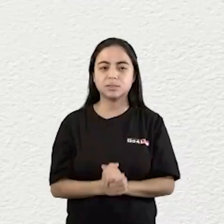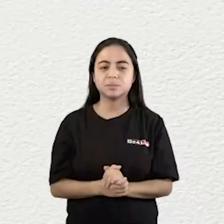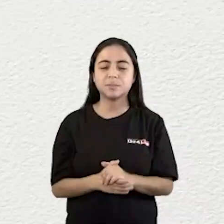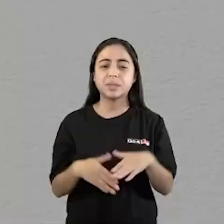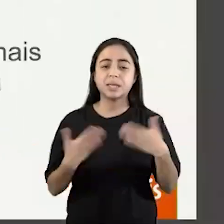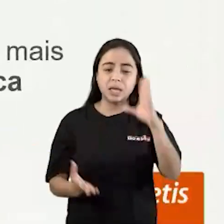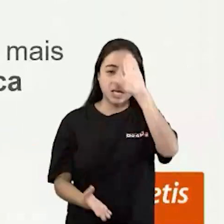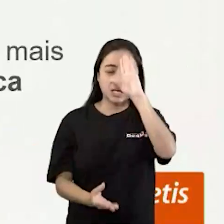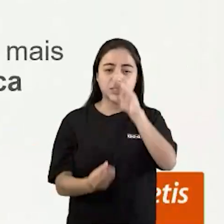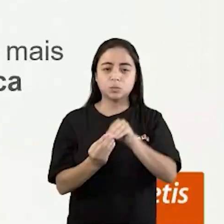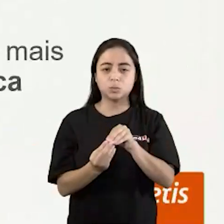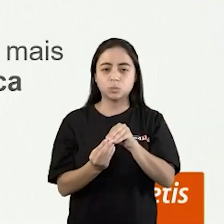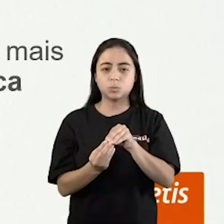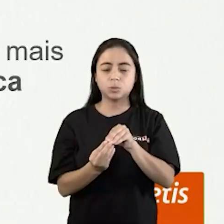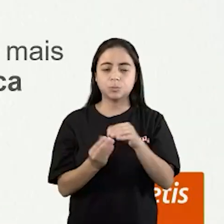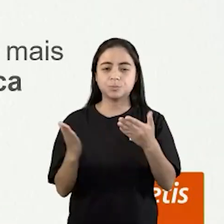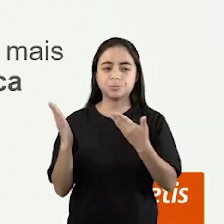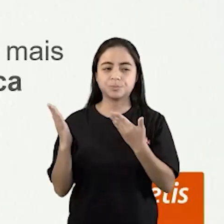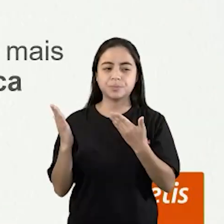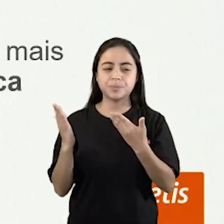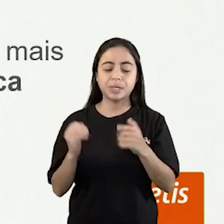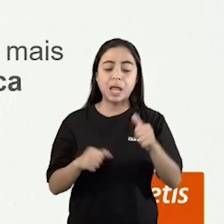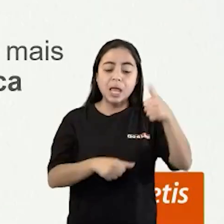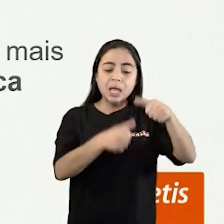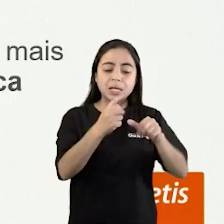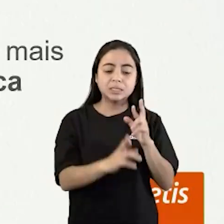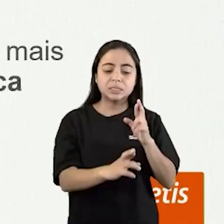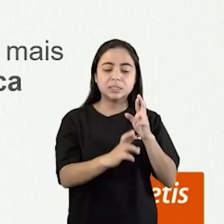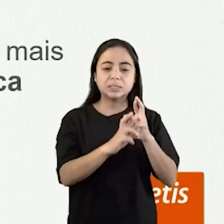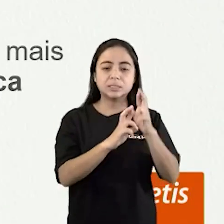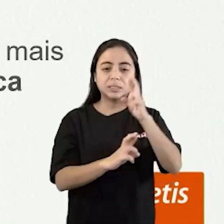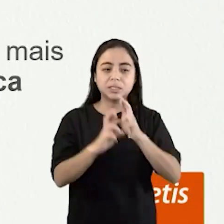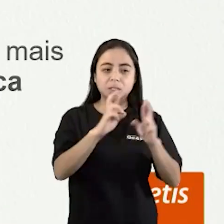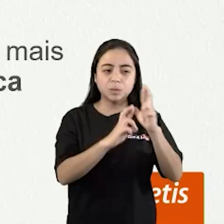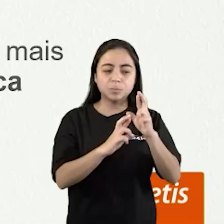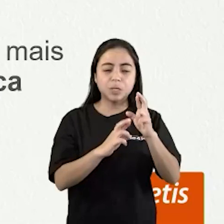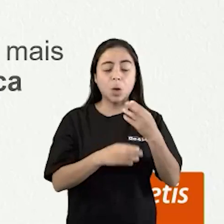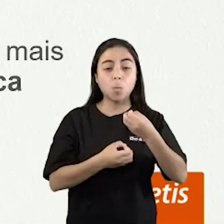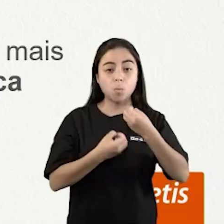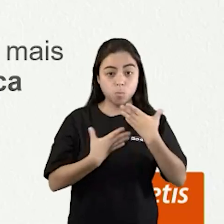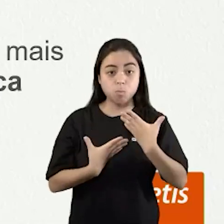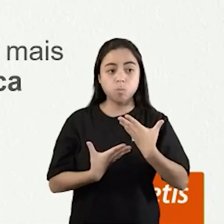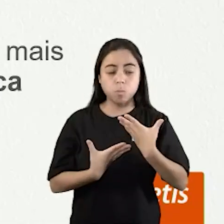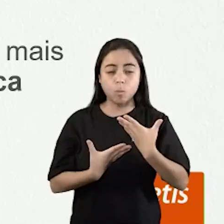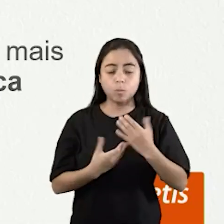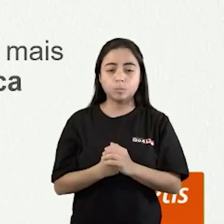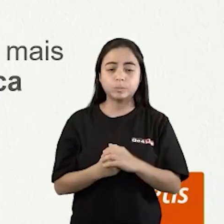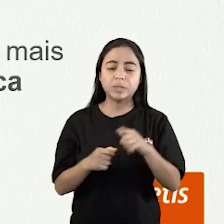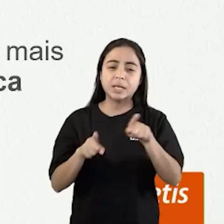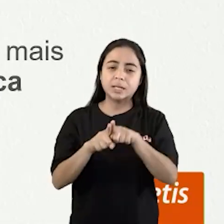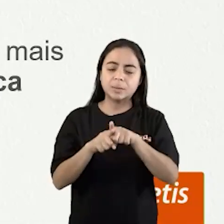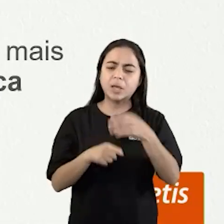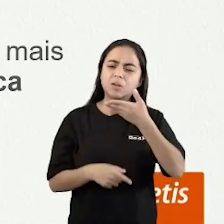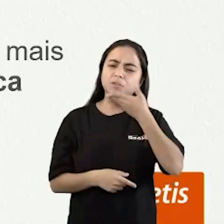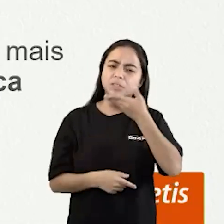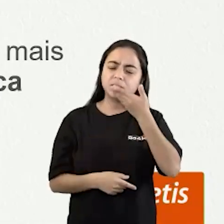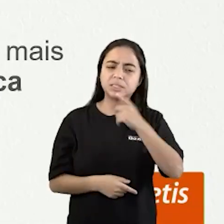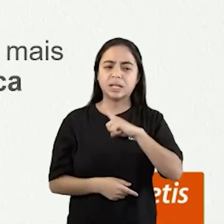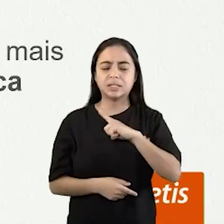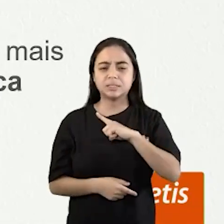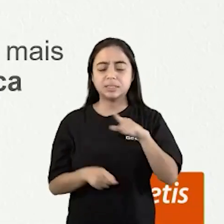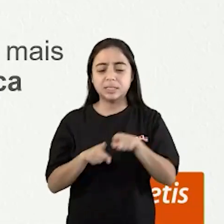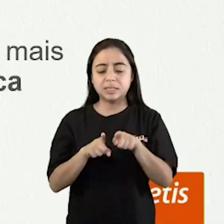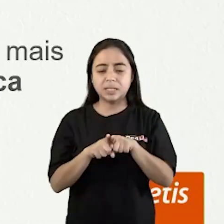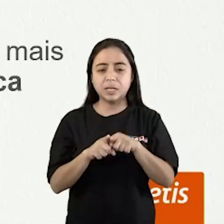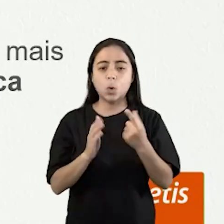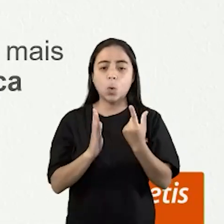Bom, em resumo, exames nos trazem grandes benefícios, nós temos facilidade, nós temos